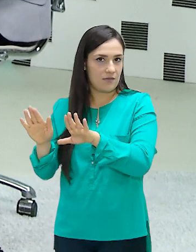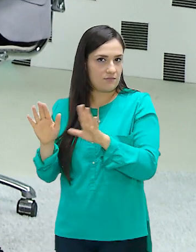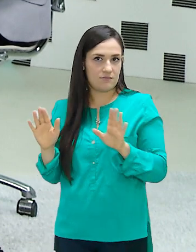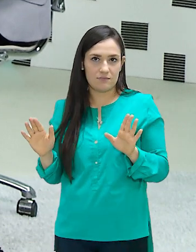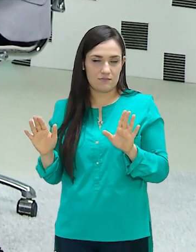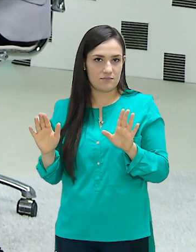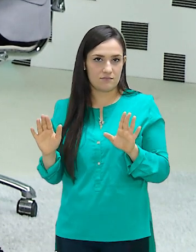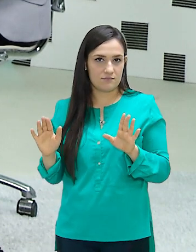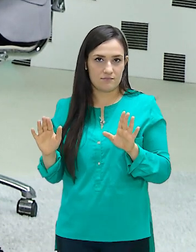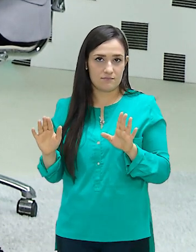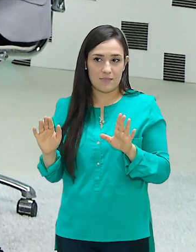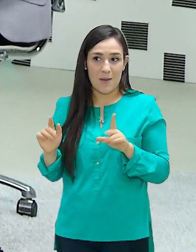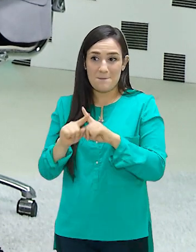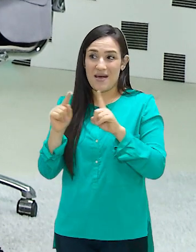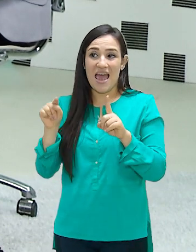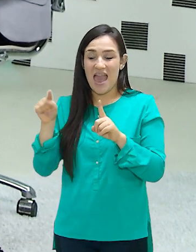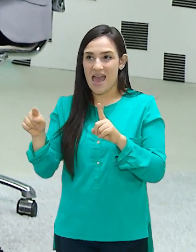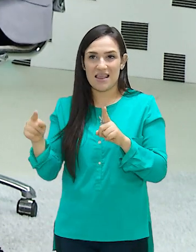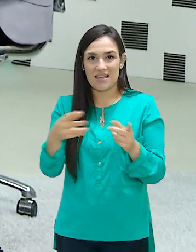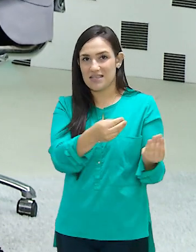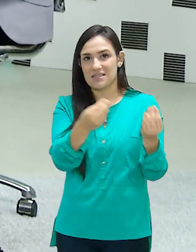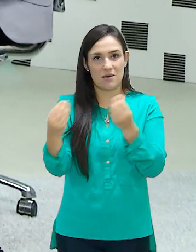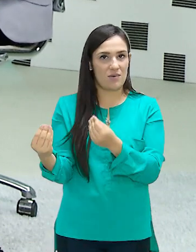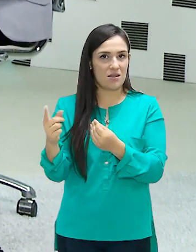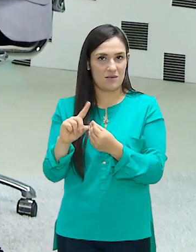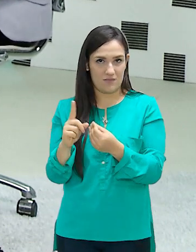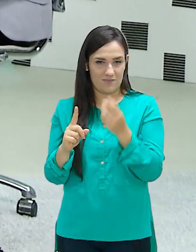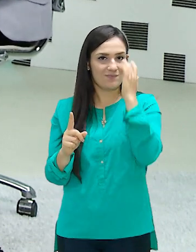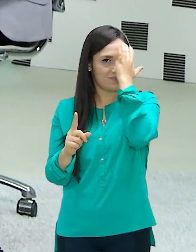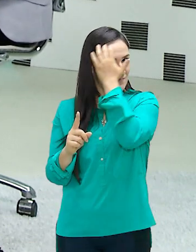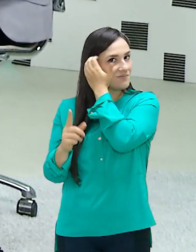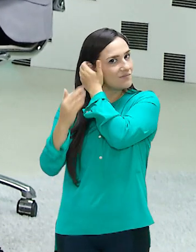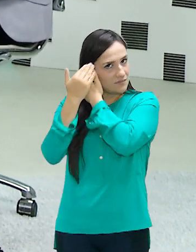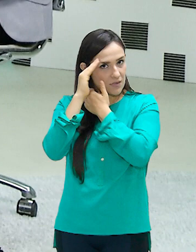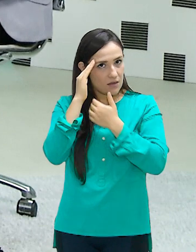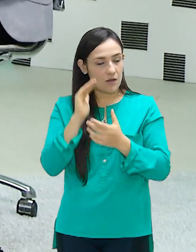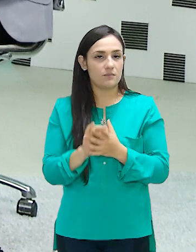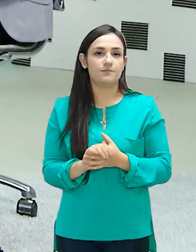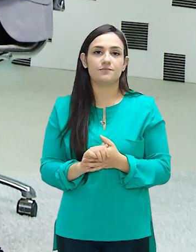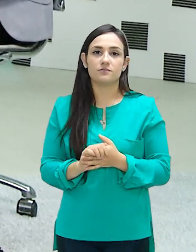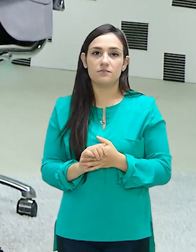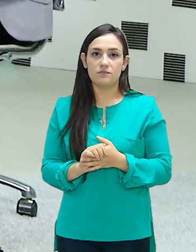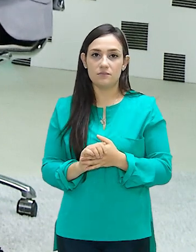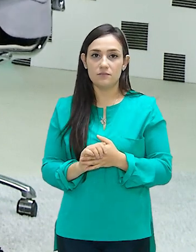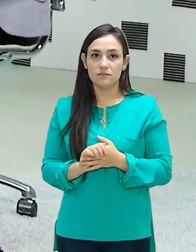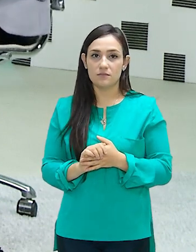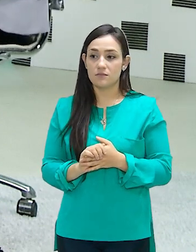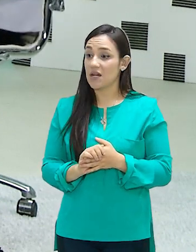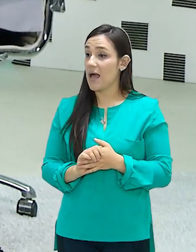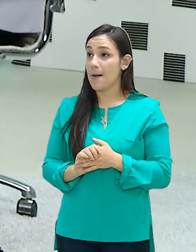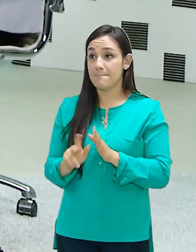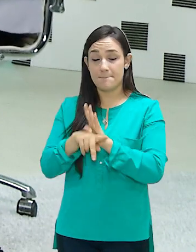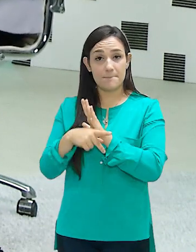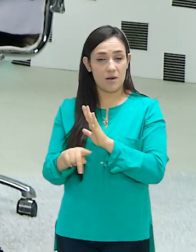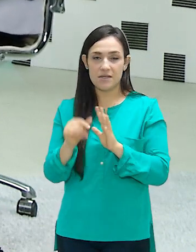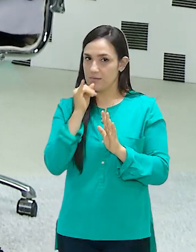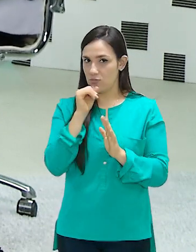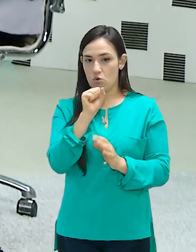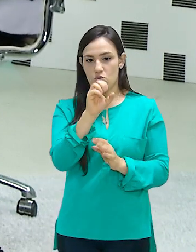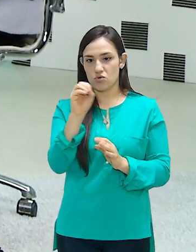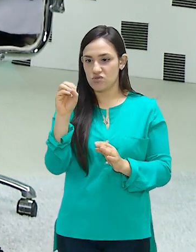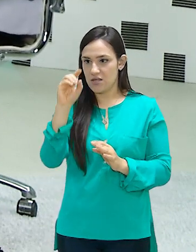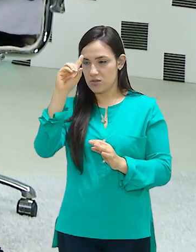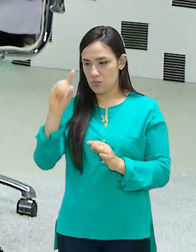intocável. Não vai entrar nesse pagamento dessas dívidas do falecido, não. É respeitado.